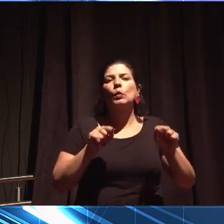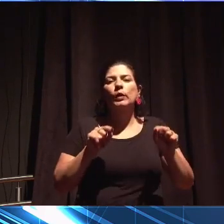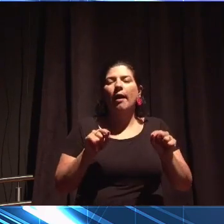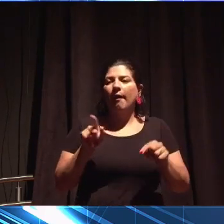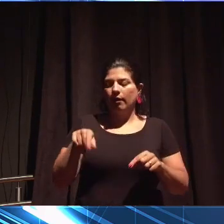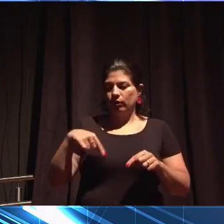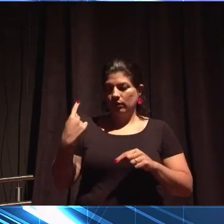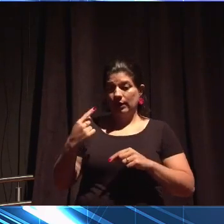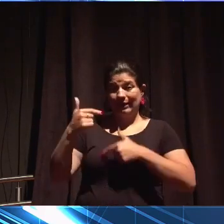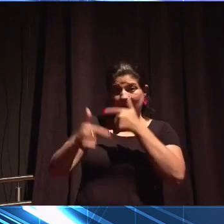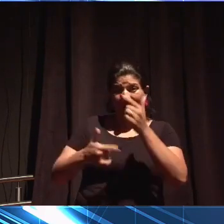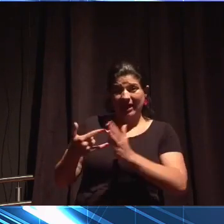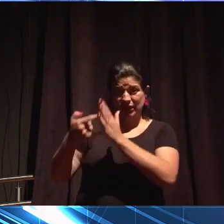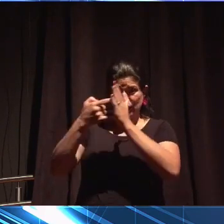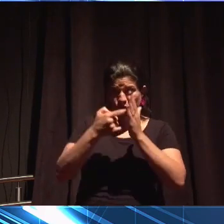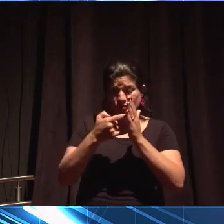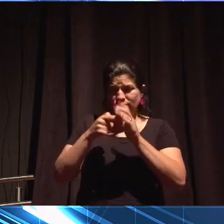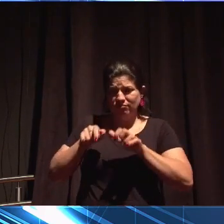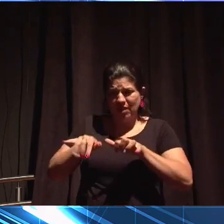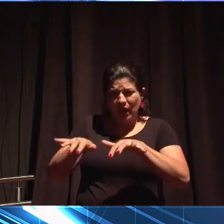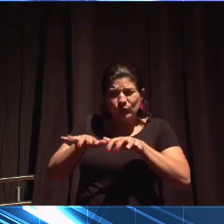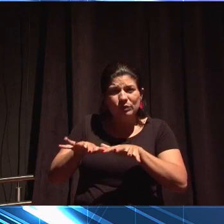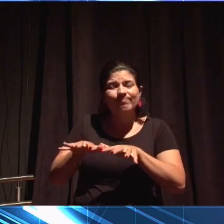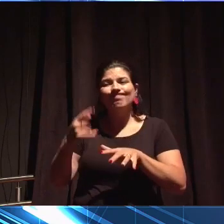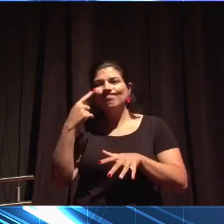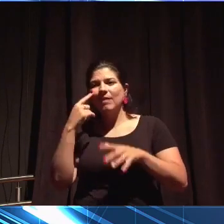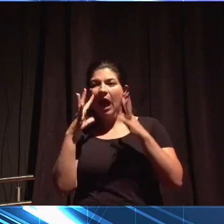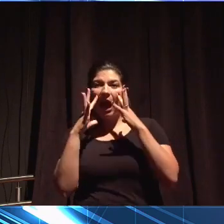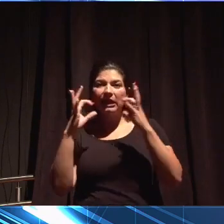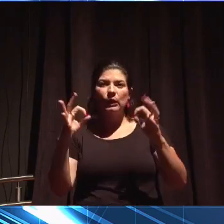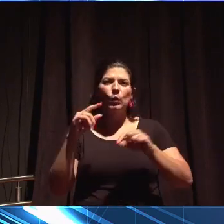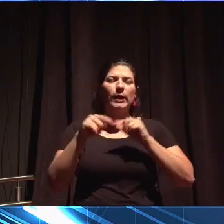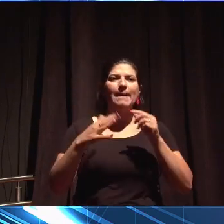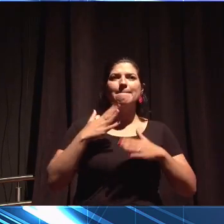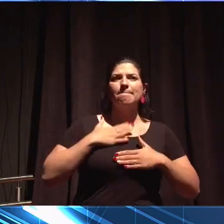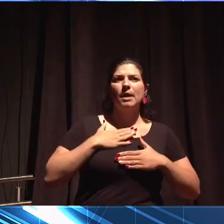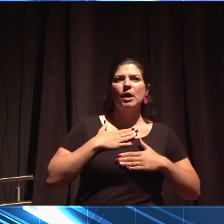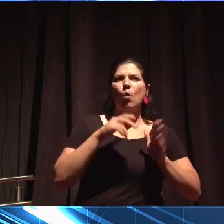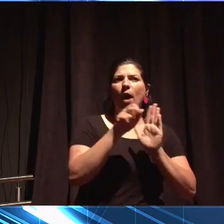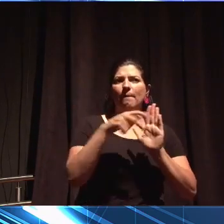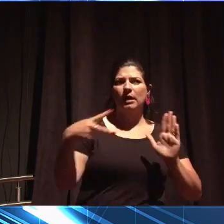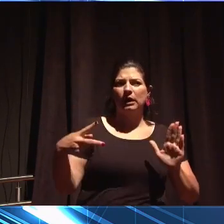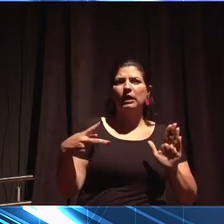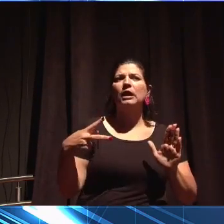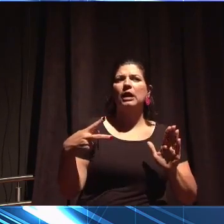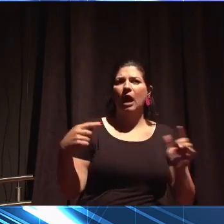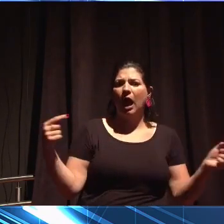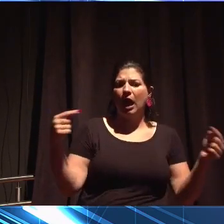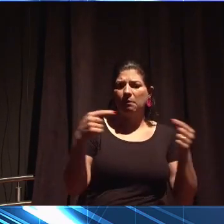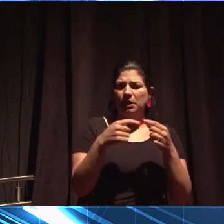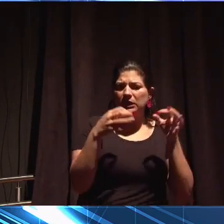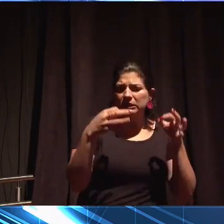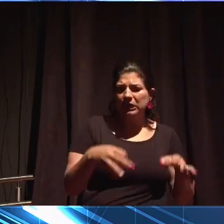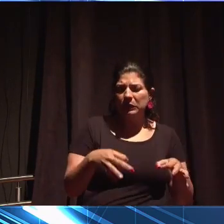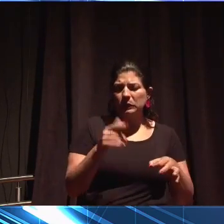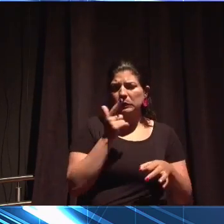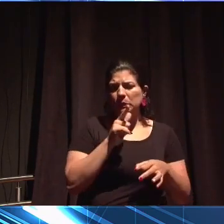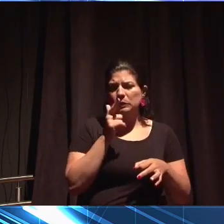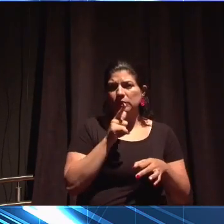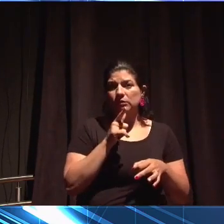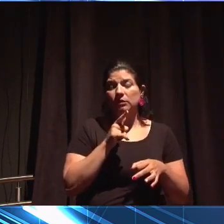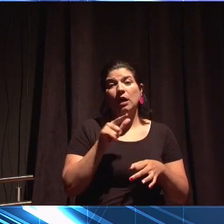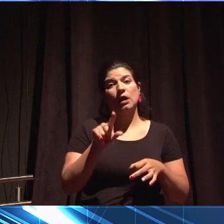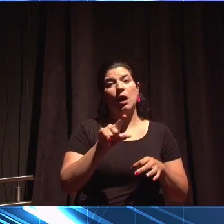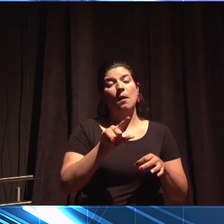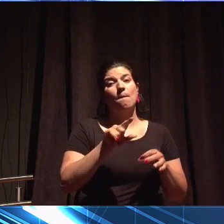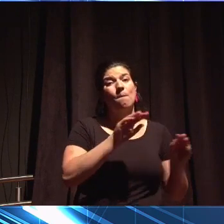trabalha com desenvolvimento tem que sempre estar de olho nisso. Pô, a minha aplicação está respondendo no jeito legal? E quando a gente move esse recurso